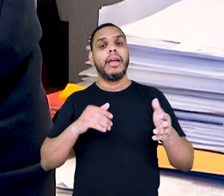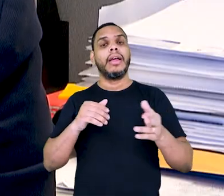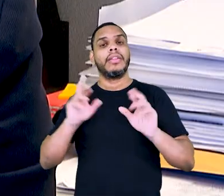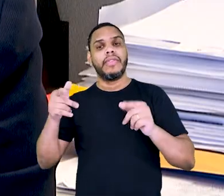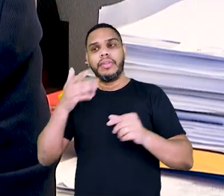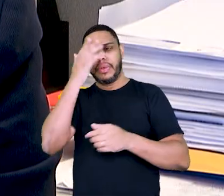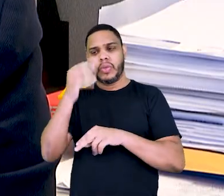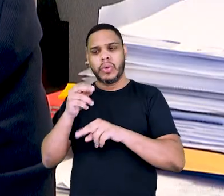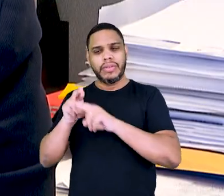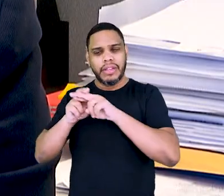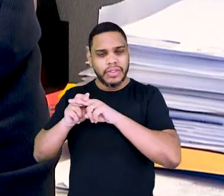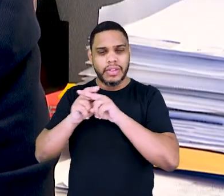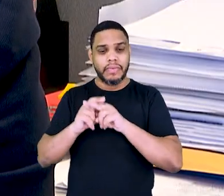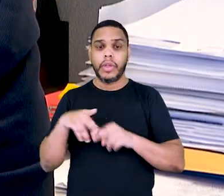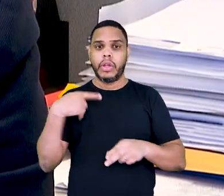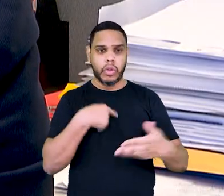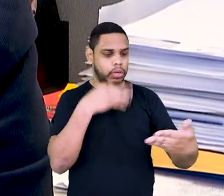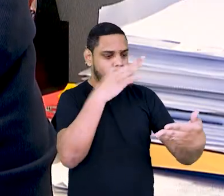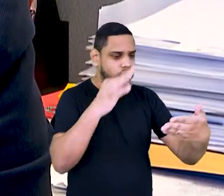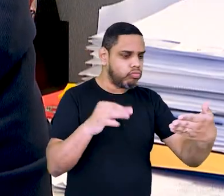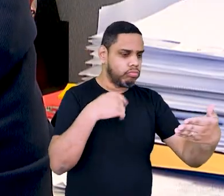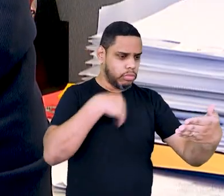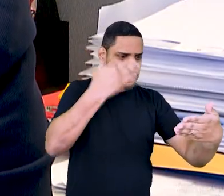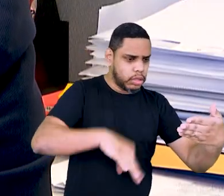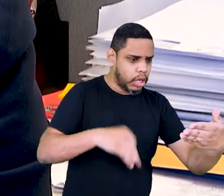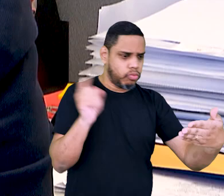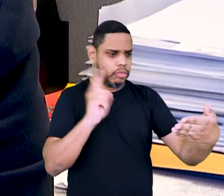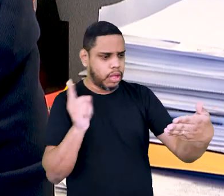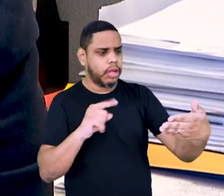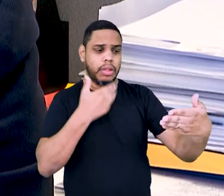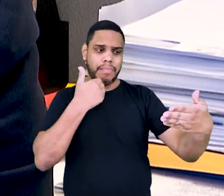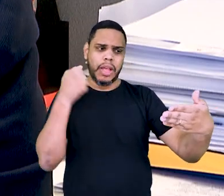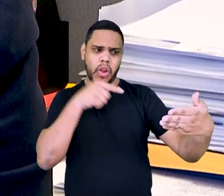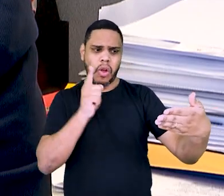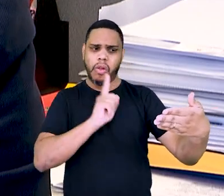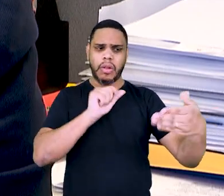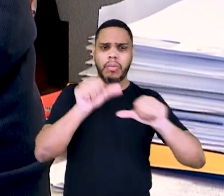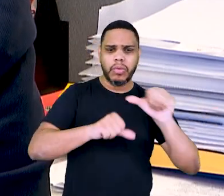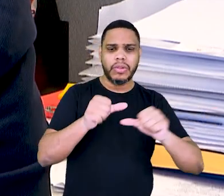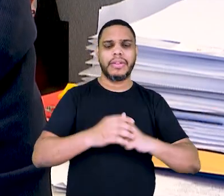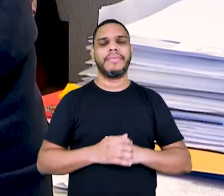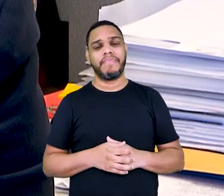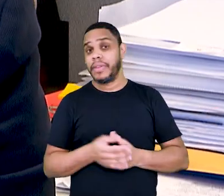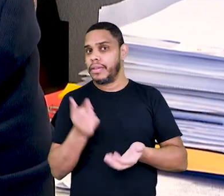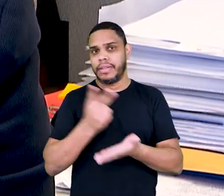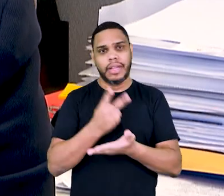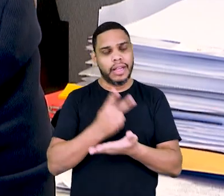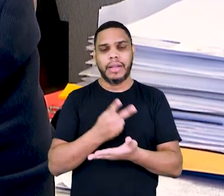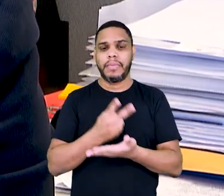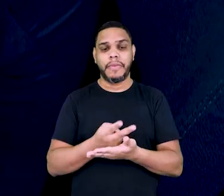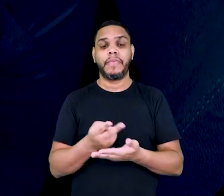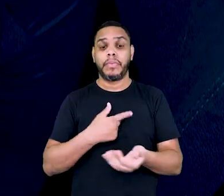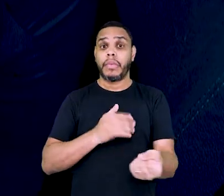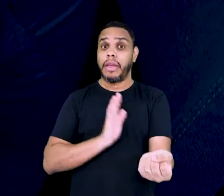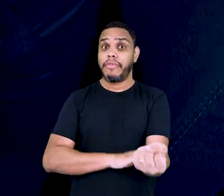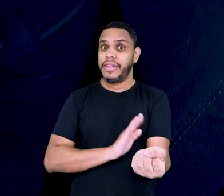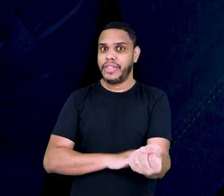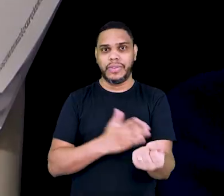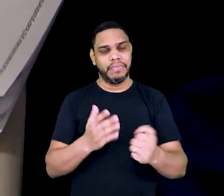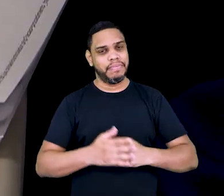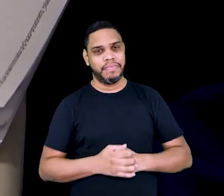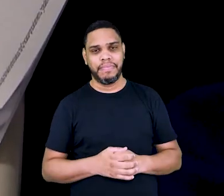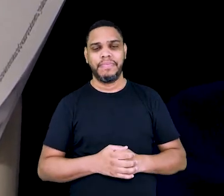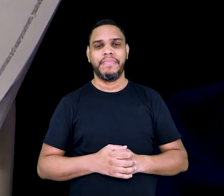depois. Tudo a gente corrige. A gente corrige ou a gente fala assim, não, podia ser melhor dito. É um vício do revisor.